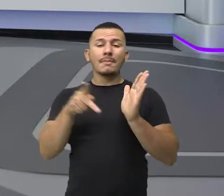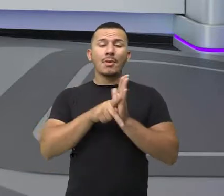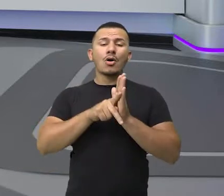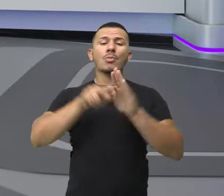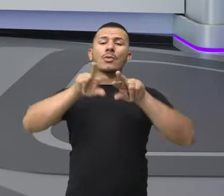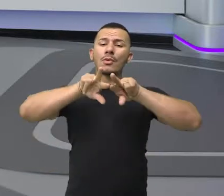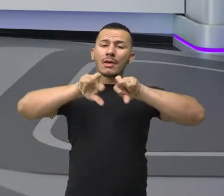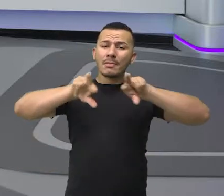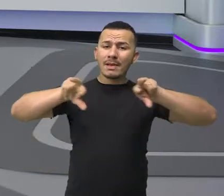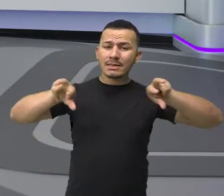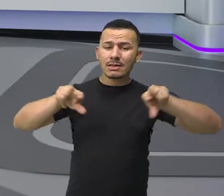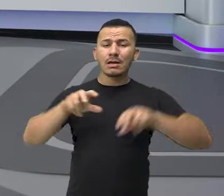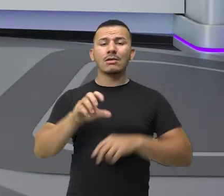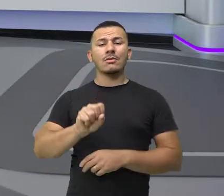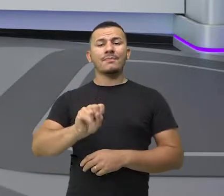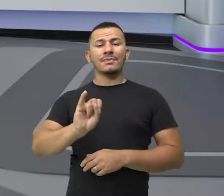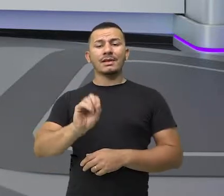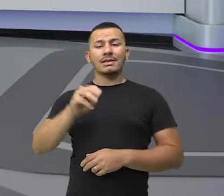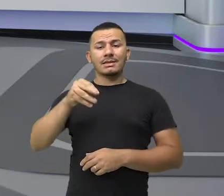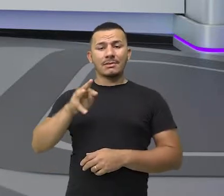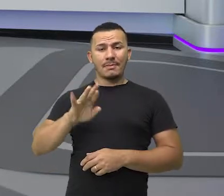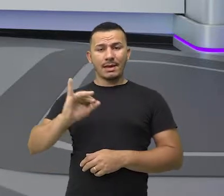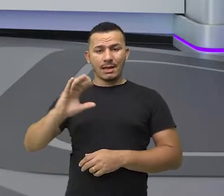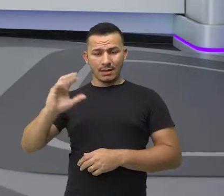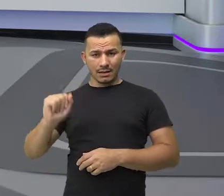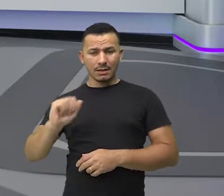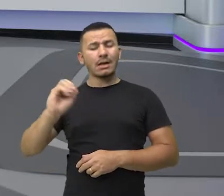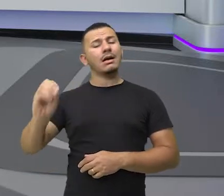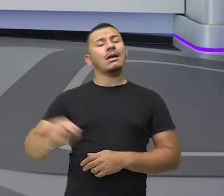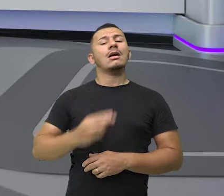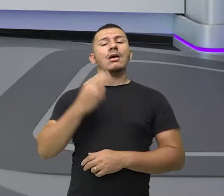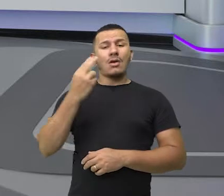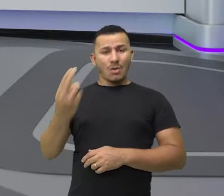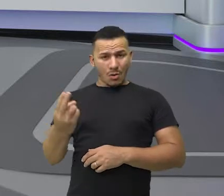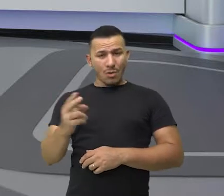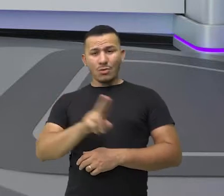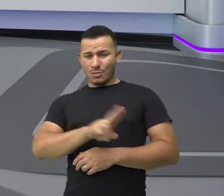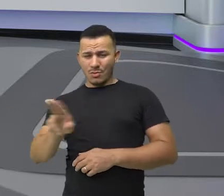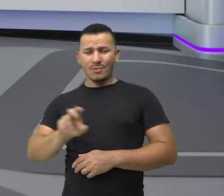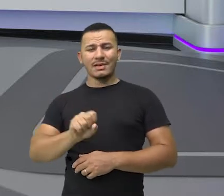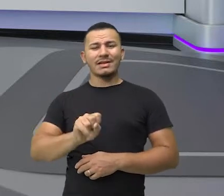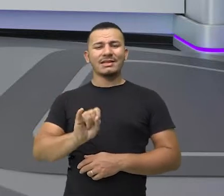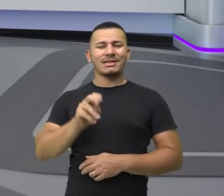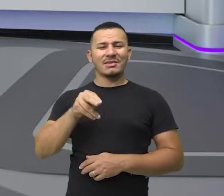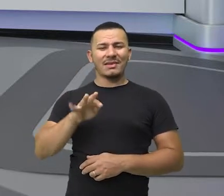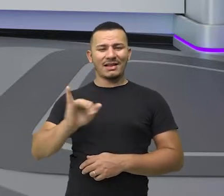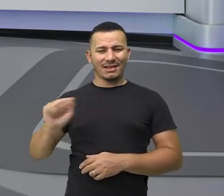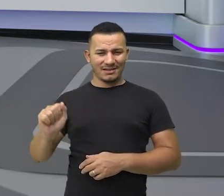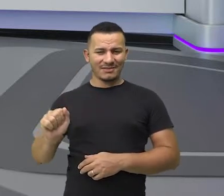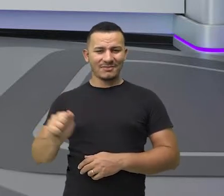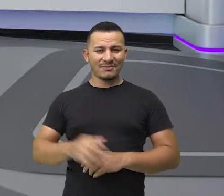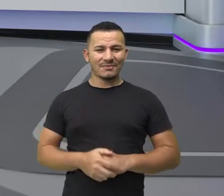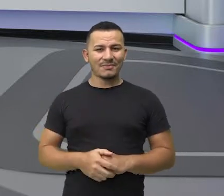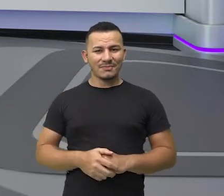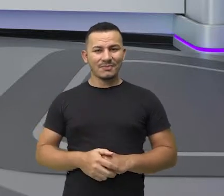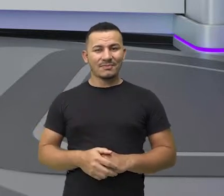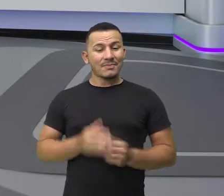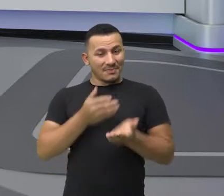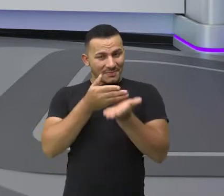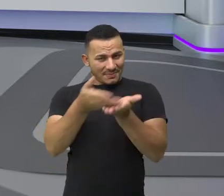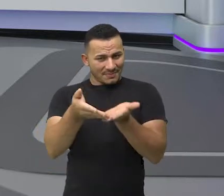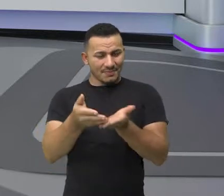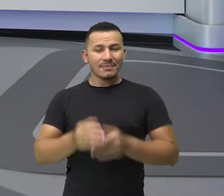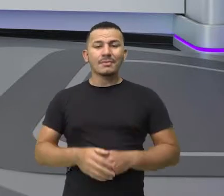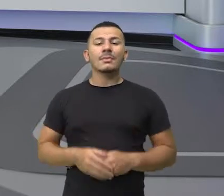imersão simétrica, ou a imersão no mundo que eu chamei de simetria. Sigamos, pessoal,